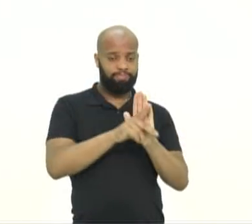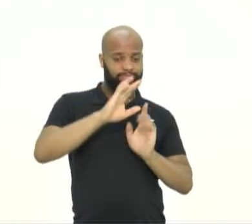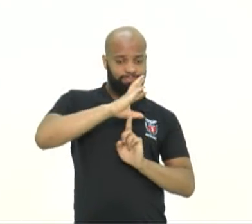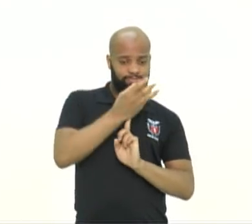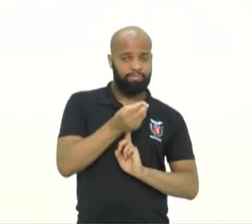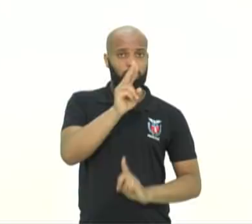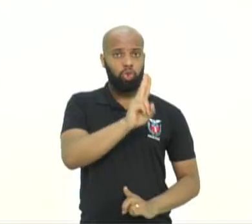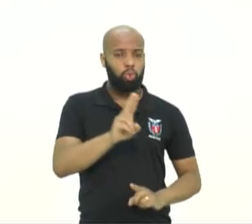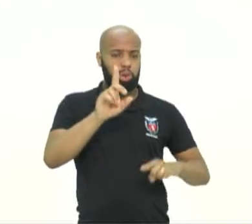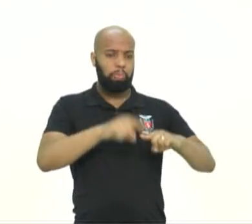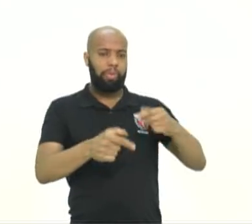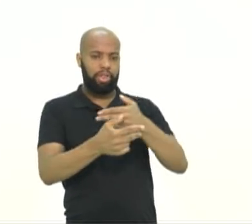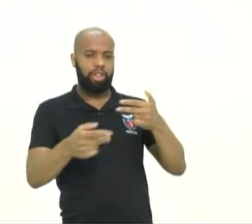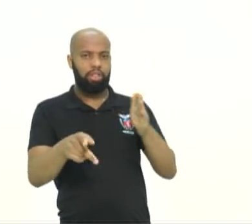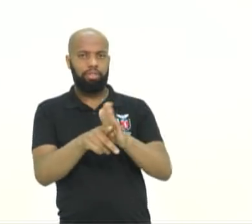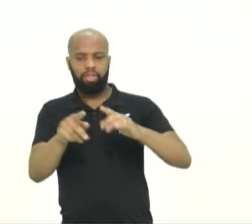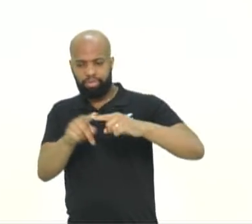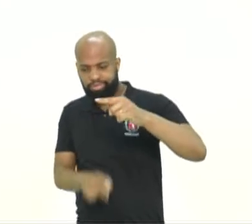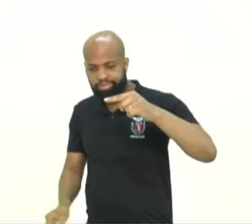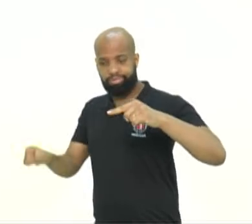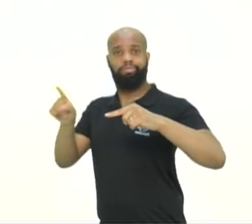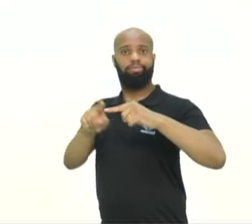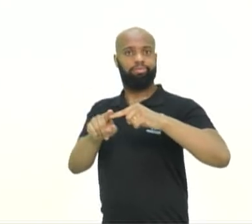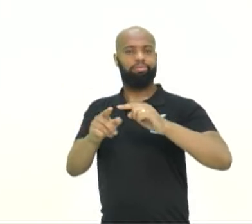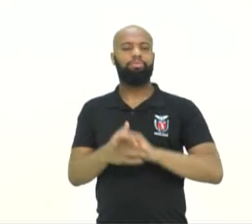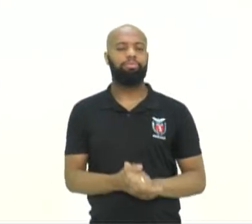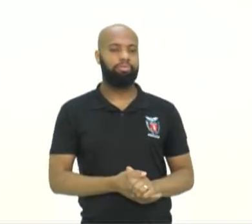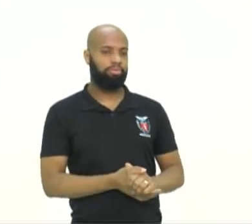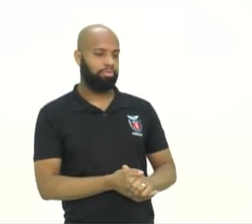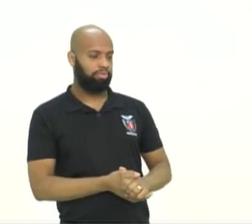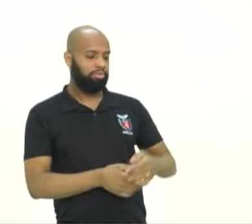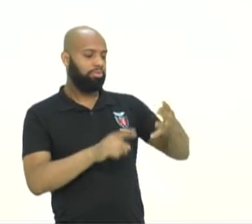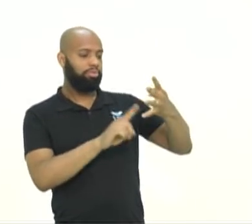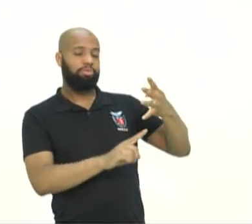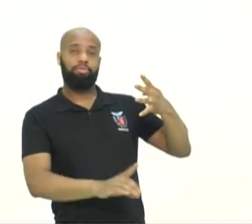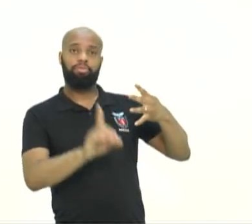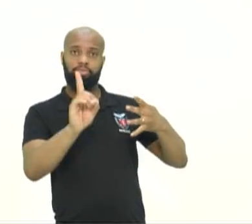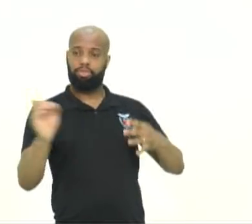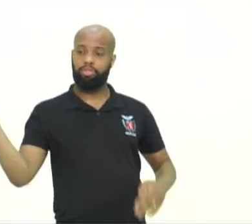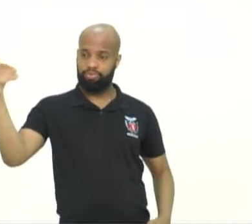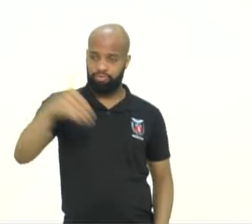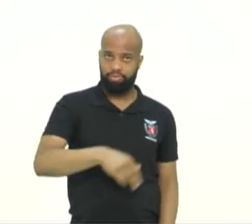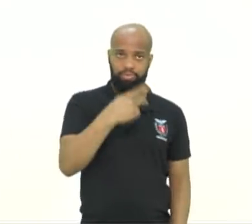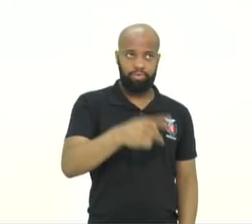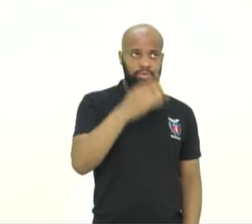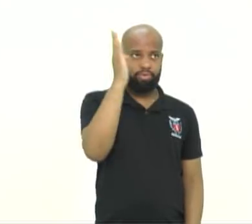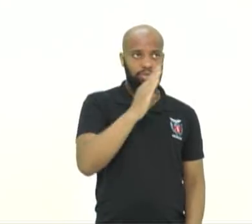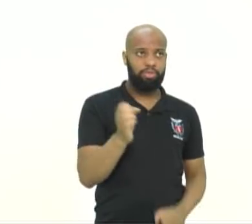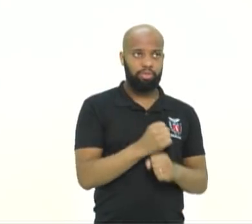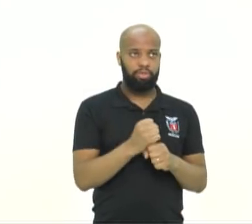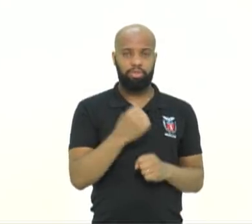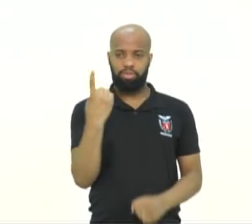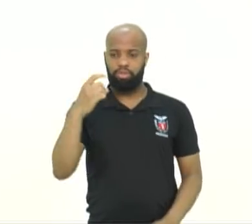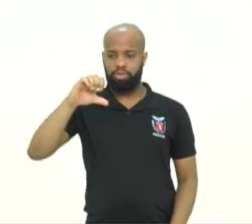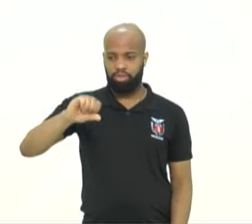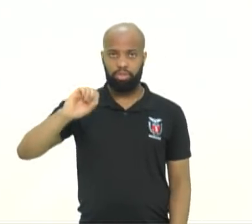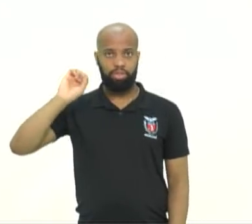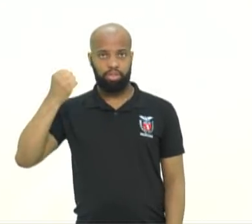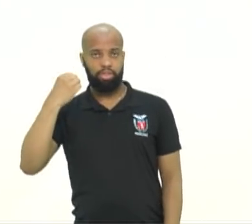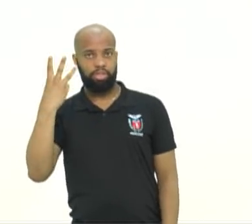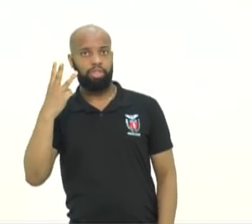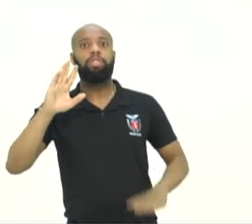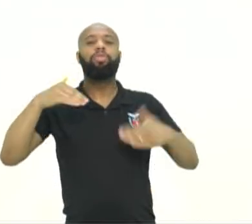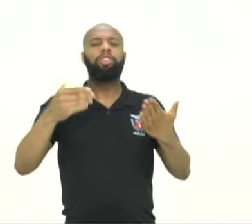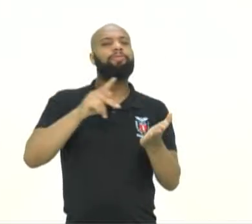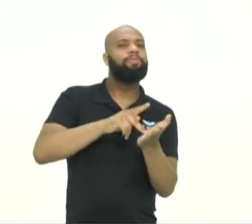ele usa materiais reciclados. E na letra D, ele veio ao Brasil, para o Brasil, em 1983. E